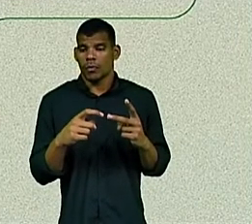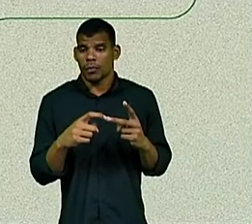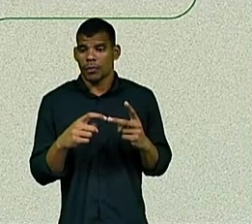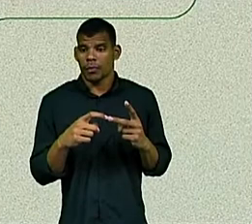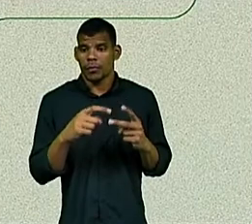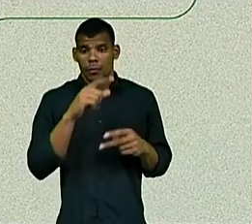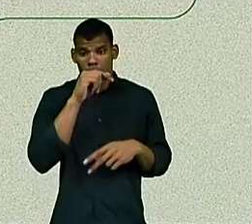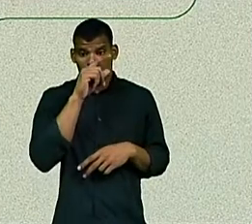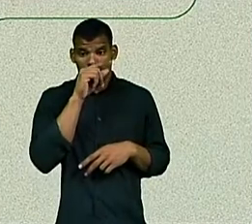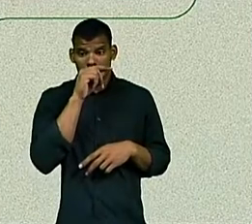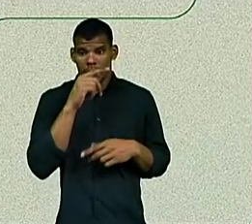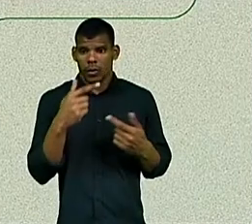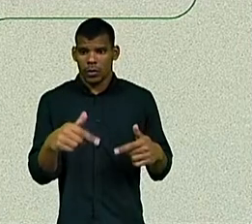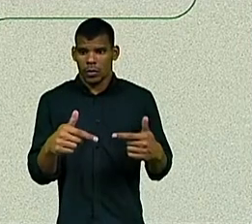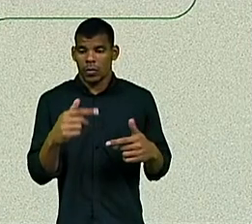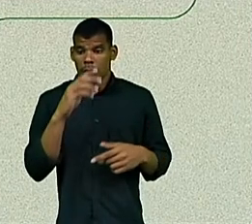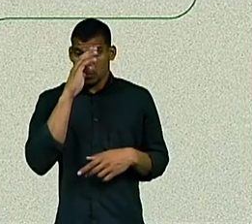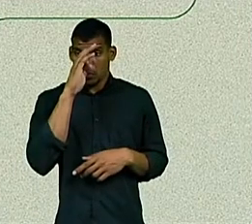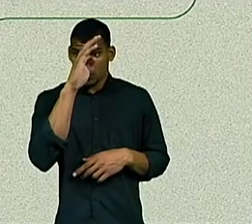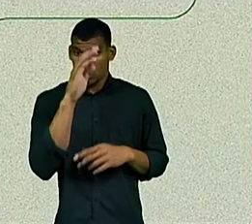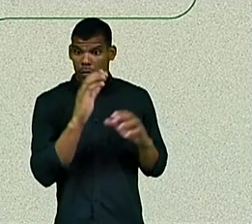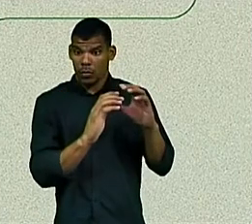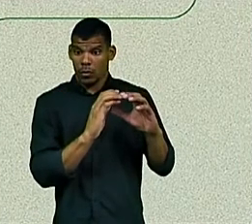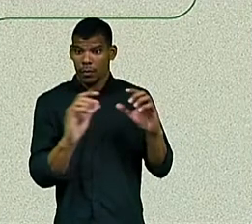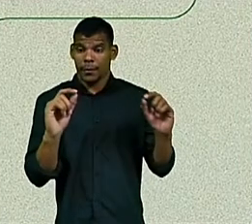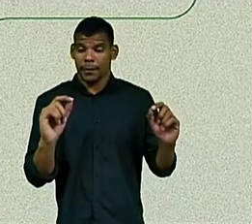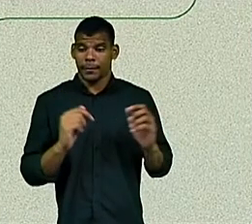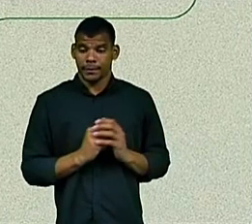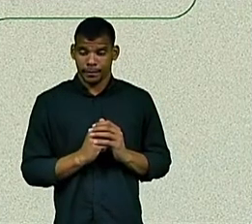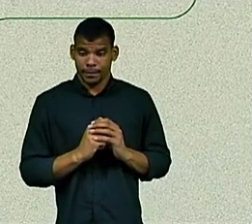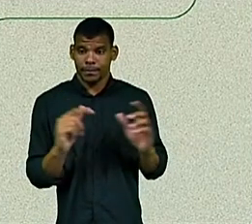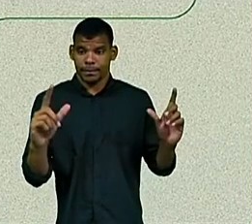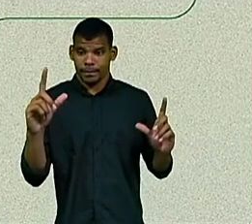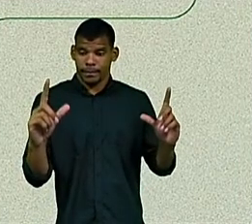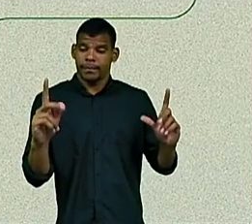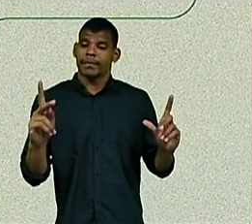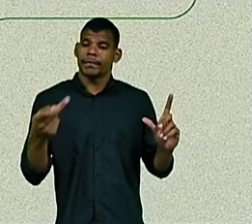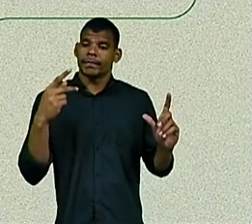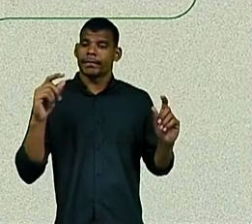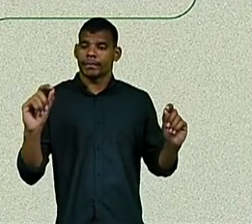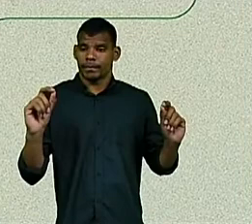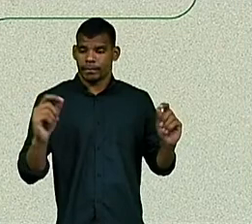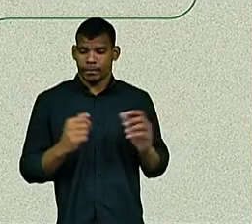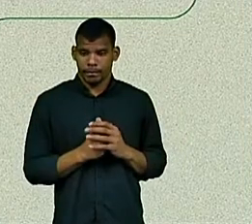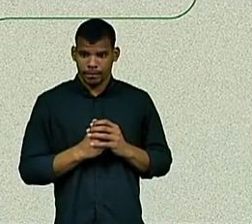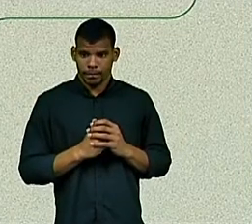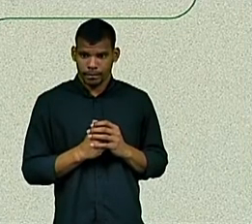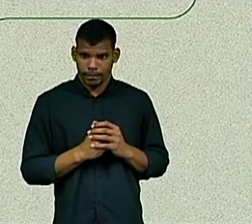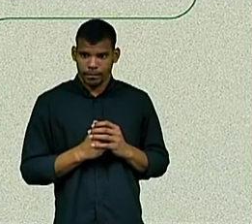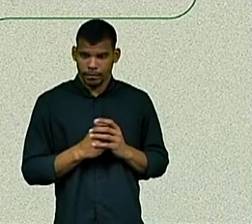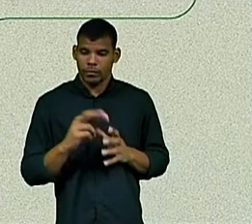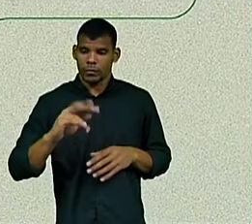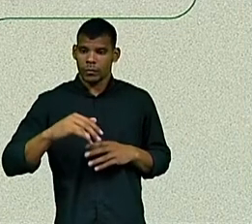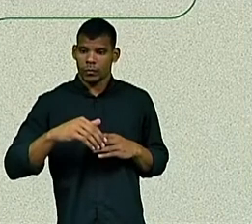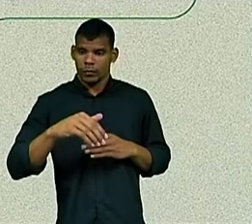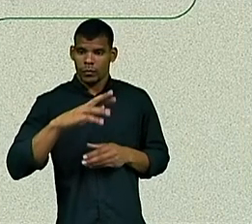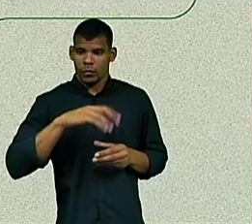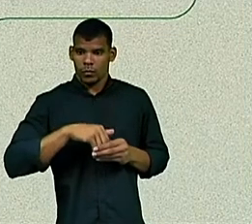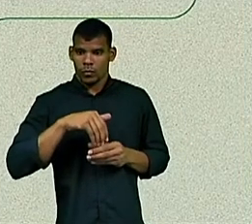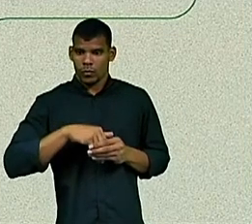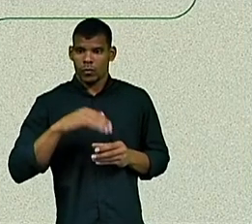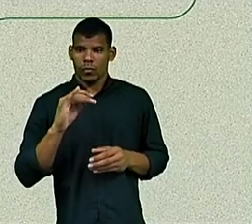comunicação era a TV Então o que vai acontecer a gente vai ter um processo eleitoral muito